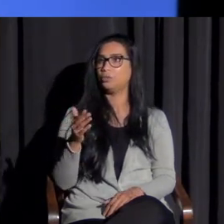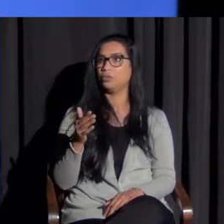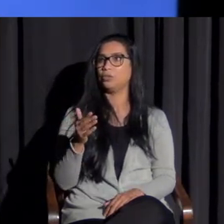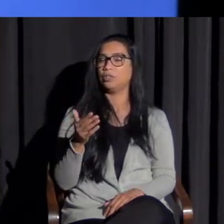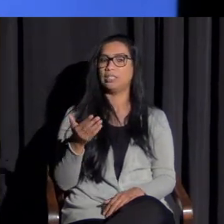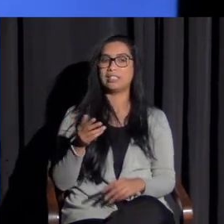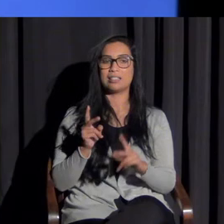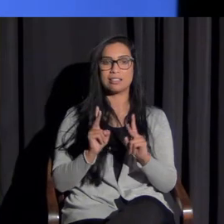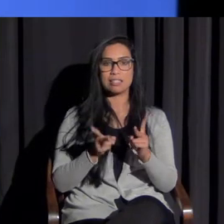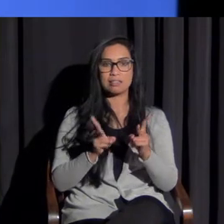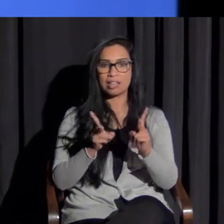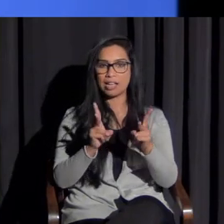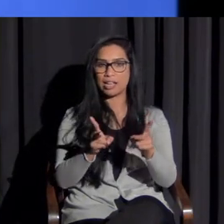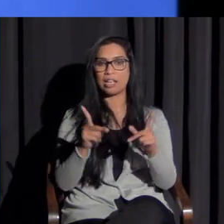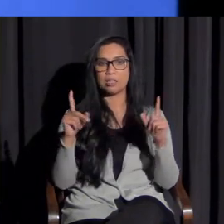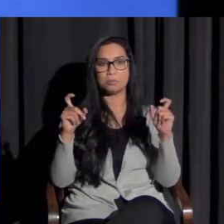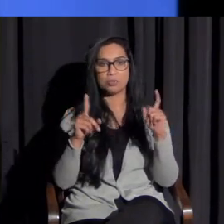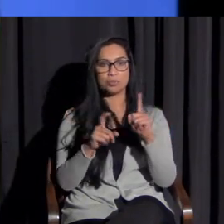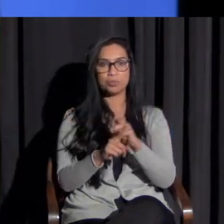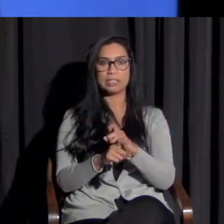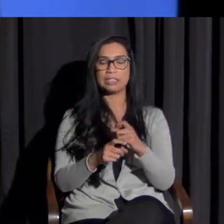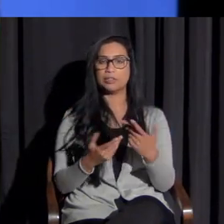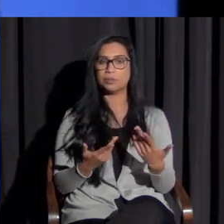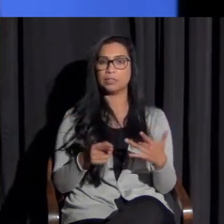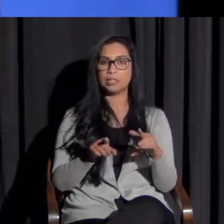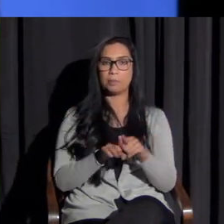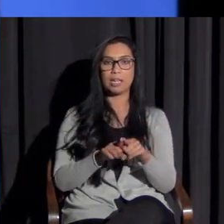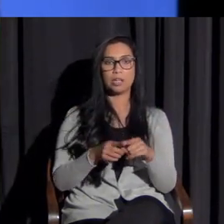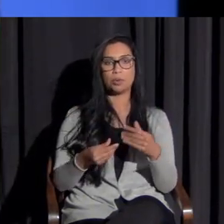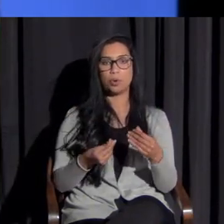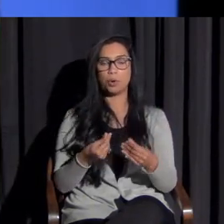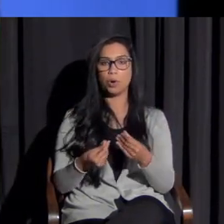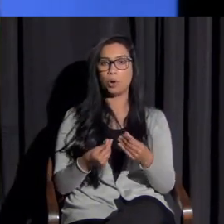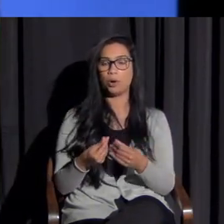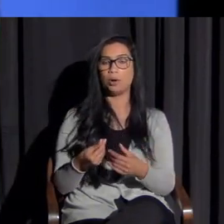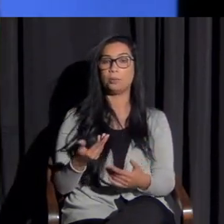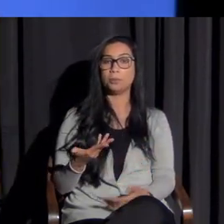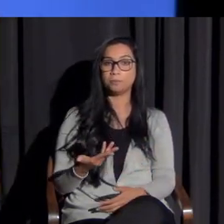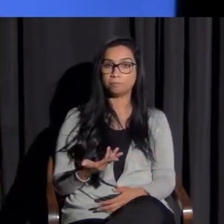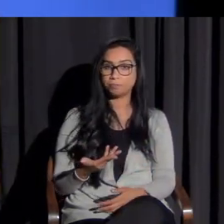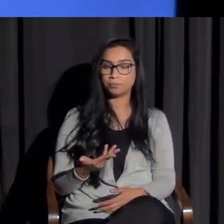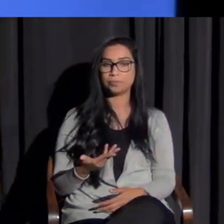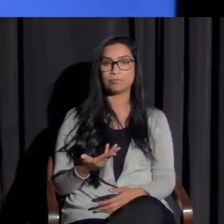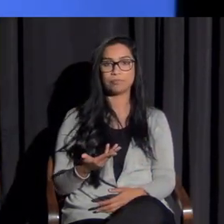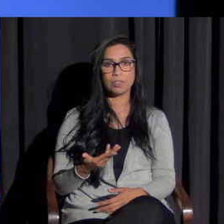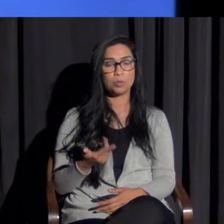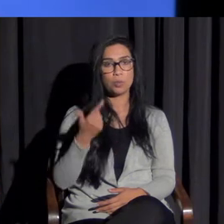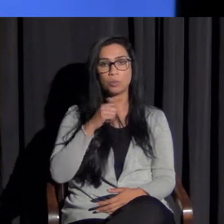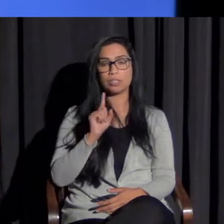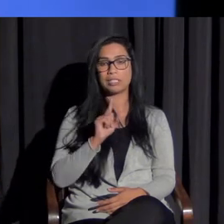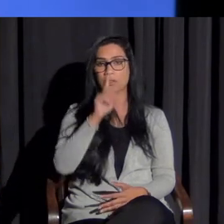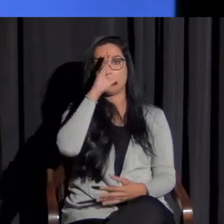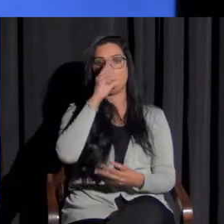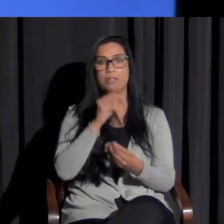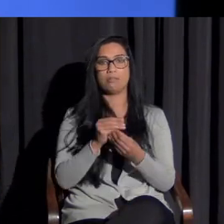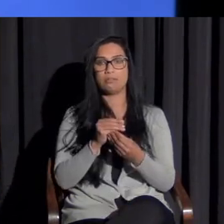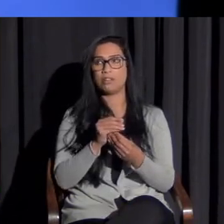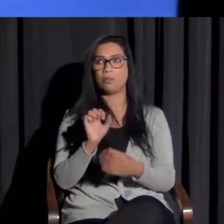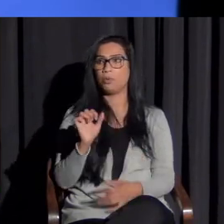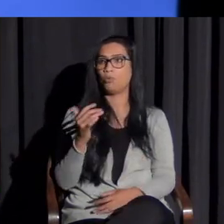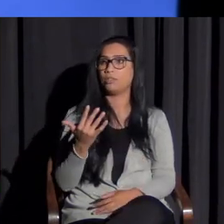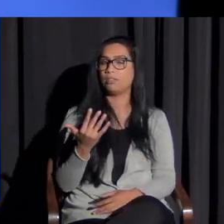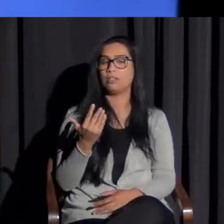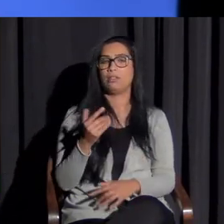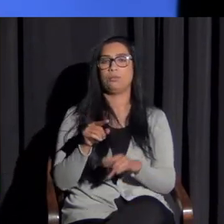busca, sem entender o que está acontecendo, com a ameaça da reintegração de posse bater na porta e não entender o que está acontecendo. Eu digo